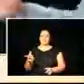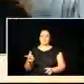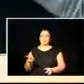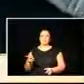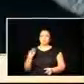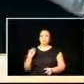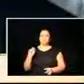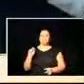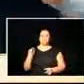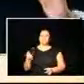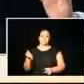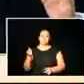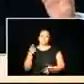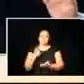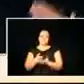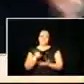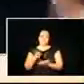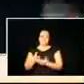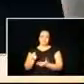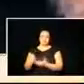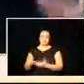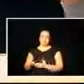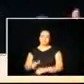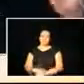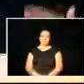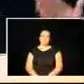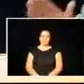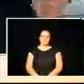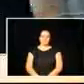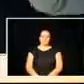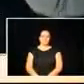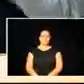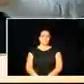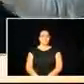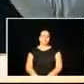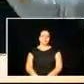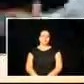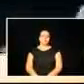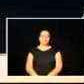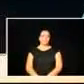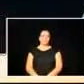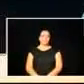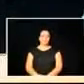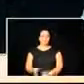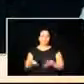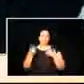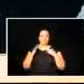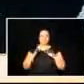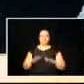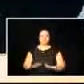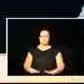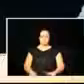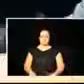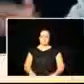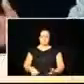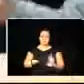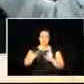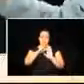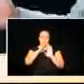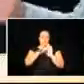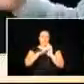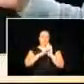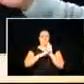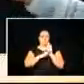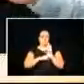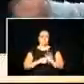Porque no final vai sobrar para alguém pagar essa conta. Então tem que ter planejamento. Nós estamos aí na véspera de ser nomeado o novo reitor